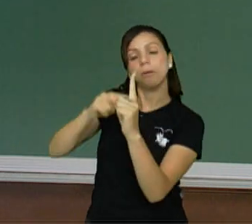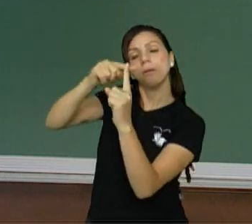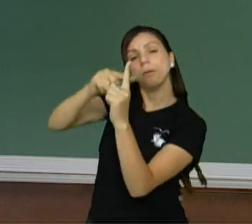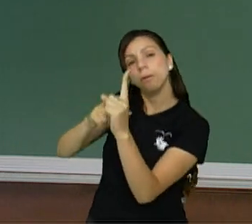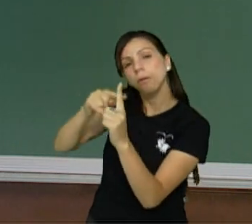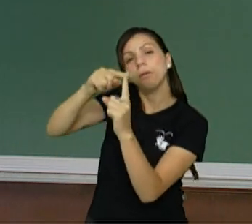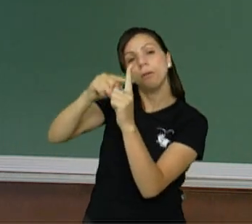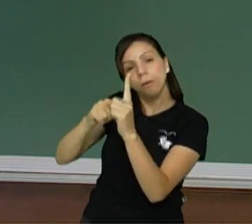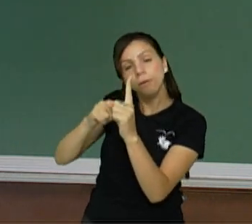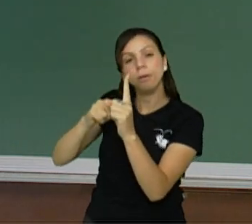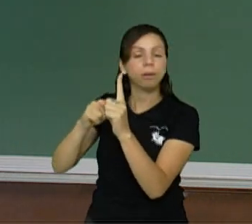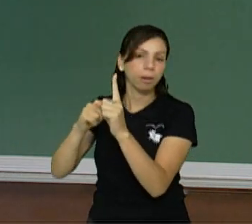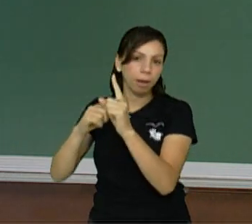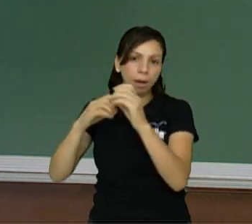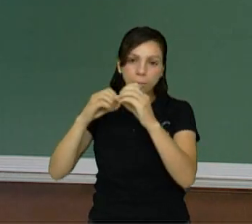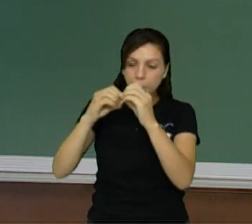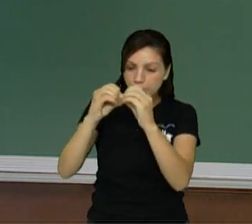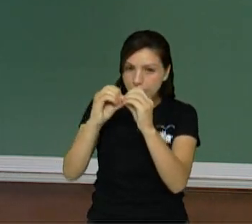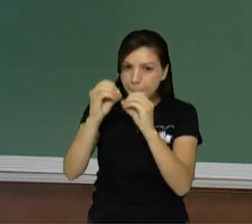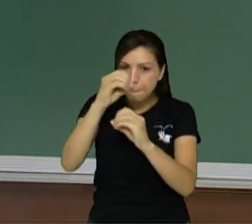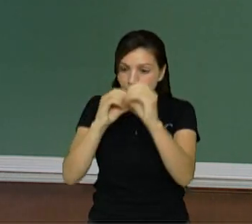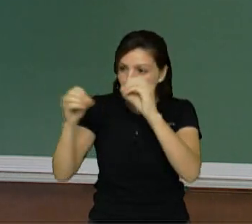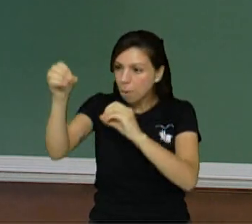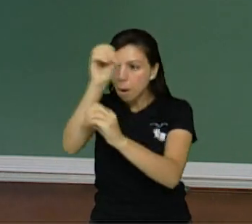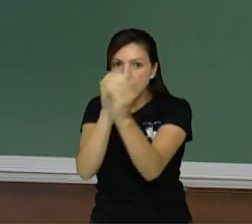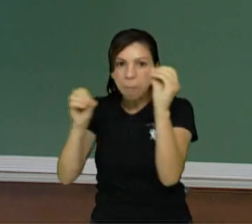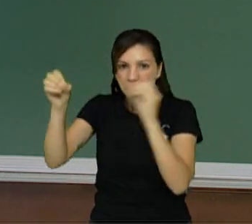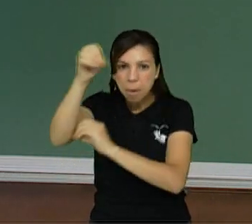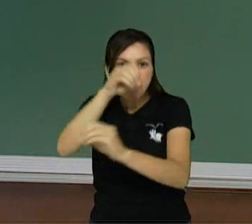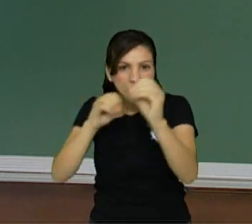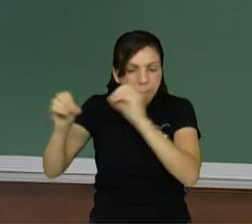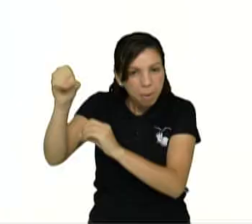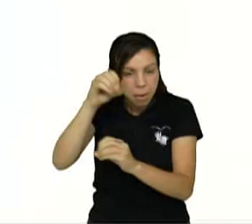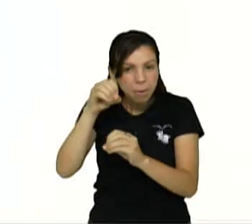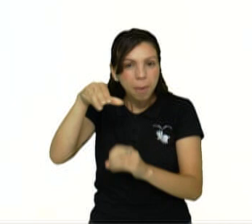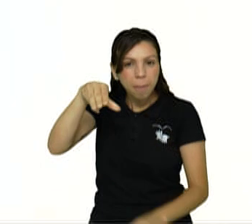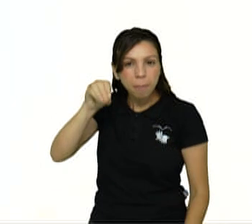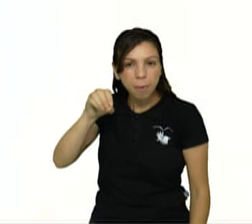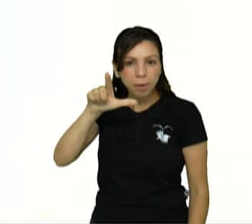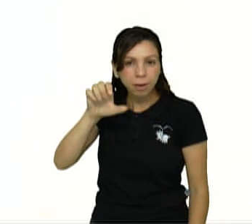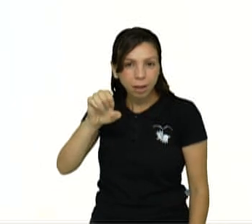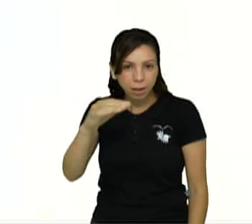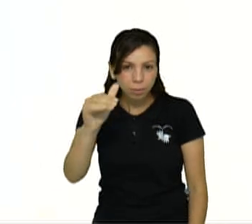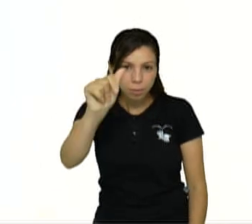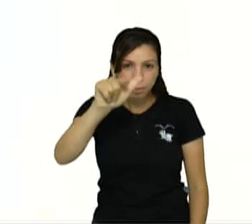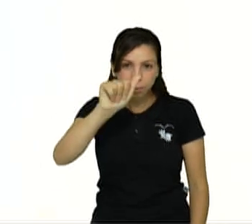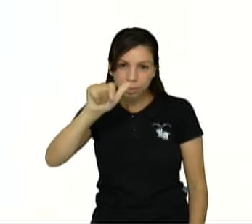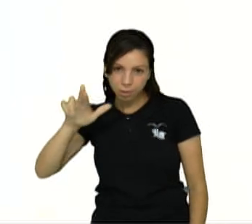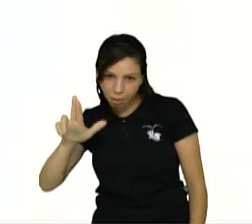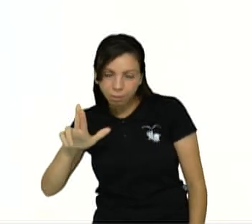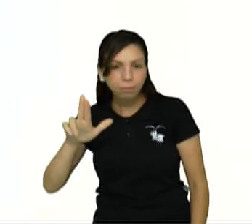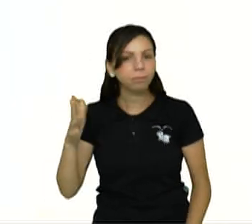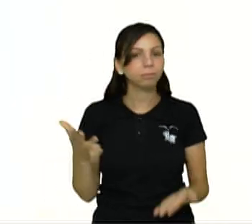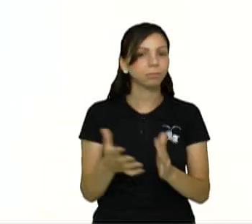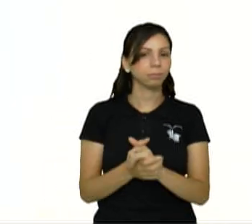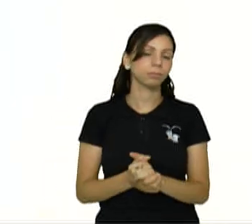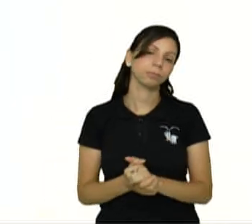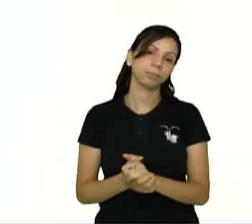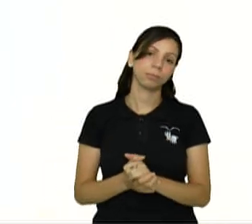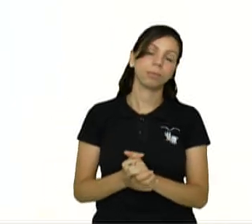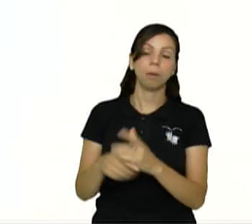é uma medida da agitação molecular? Dessa forma, pessoal, tá? A medida da agitação molecular nós chamamos